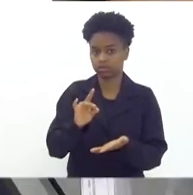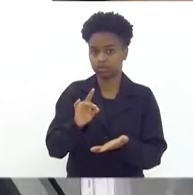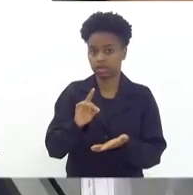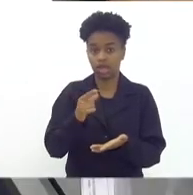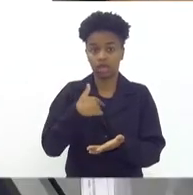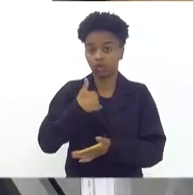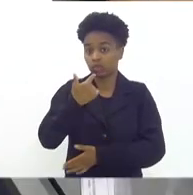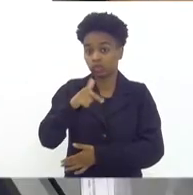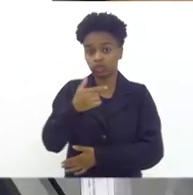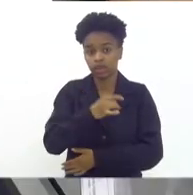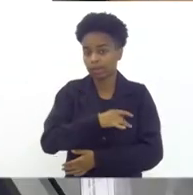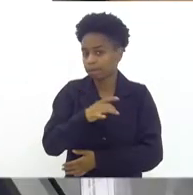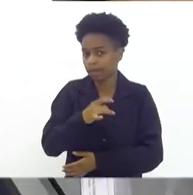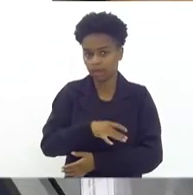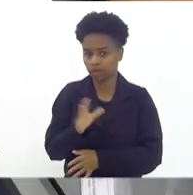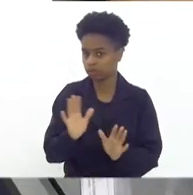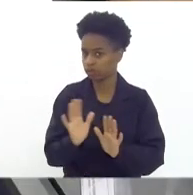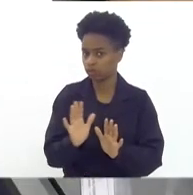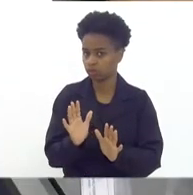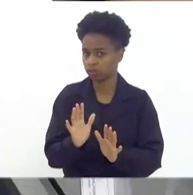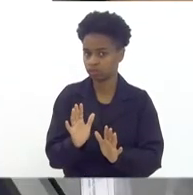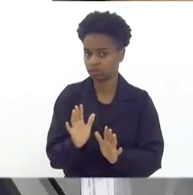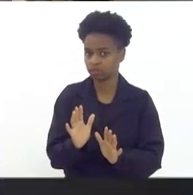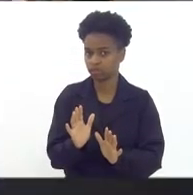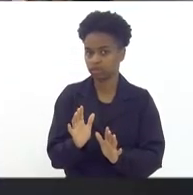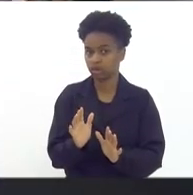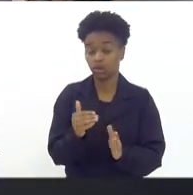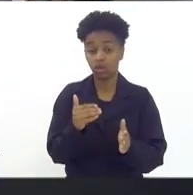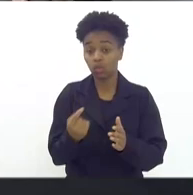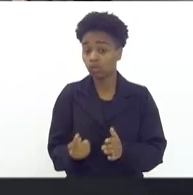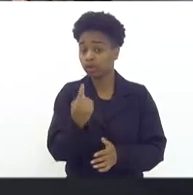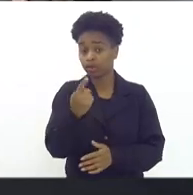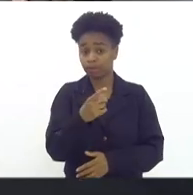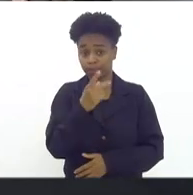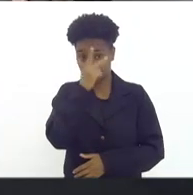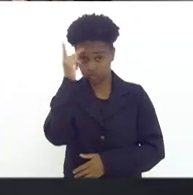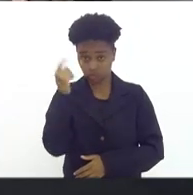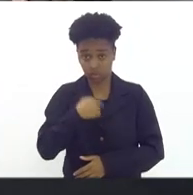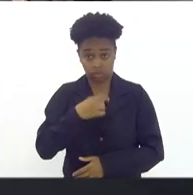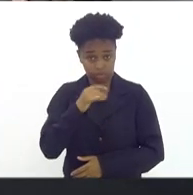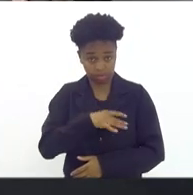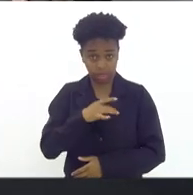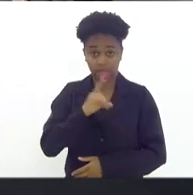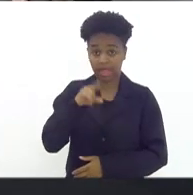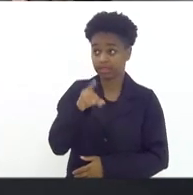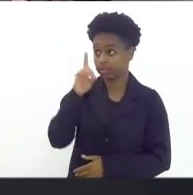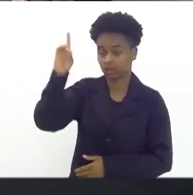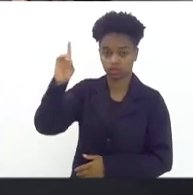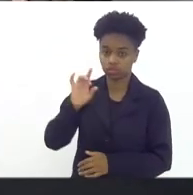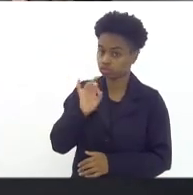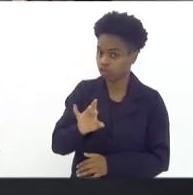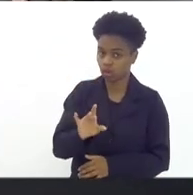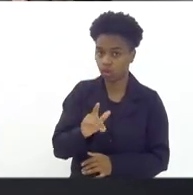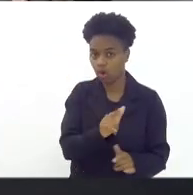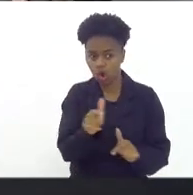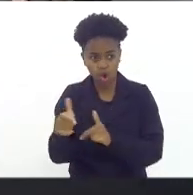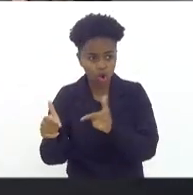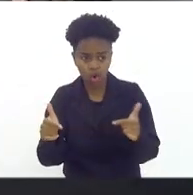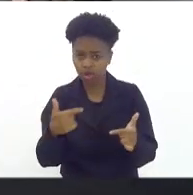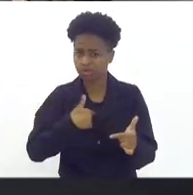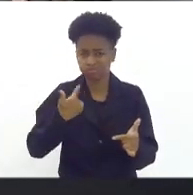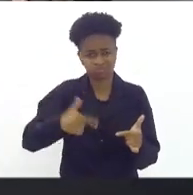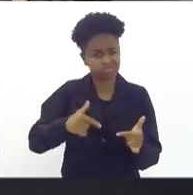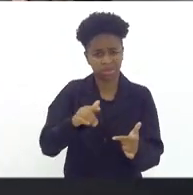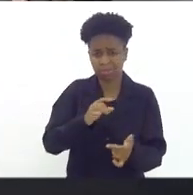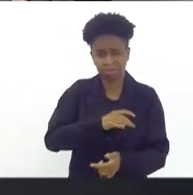cobrar eu não tenho medo de falar com ninguém a única pessoa que eu tenho é Deus certo e o restante eu